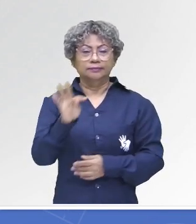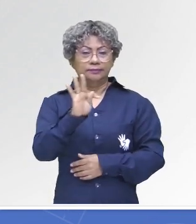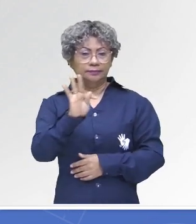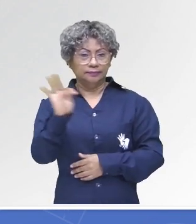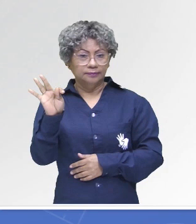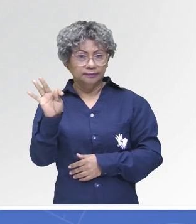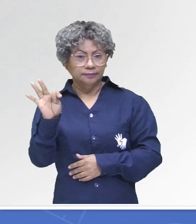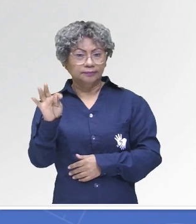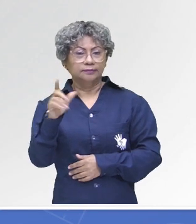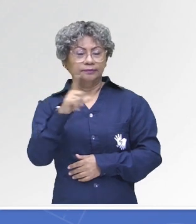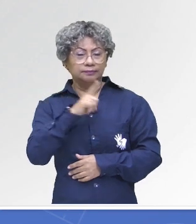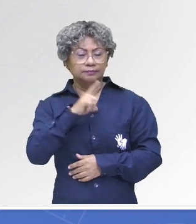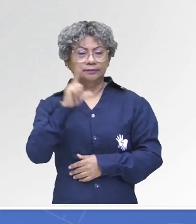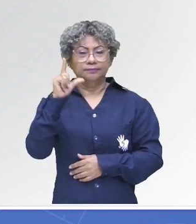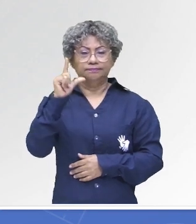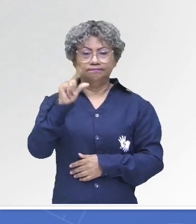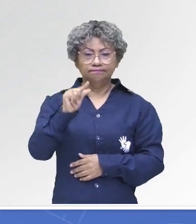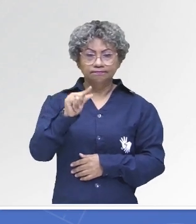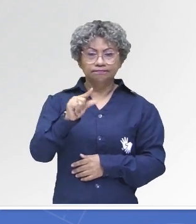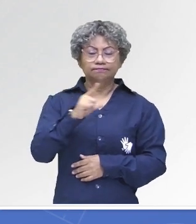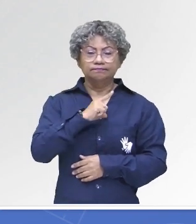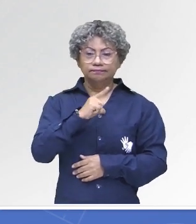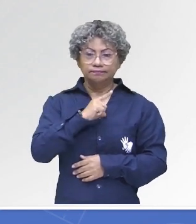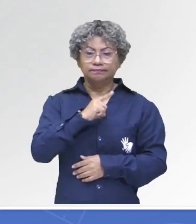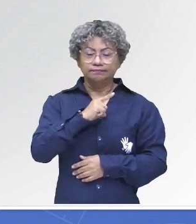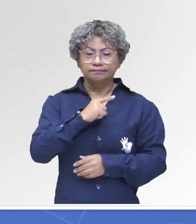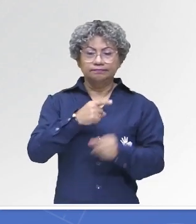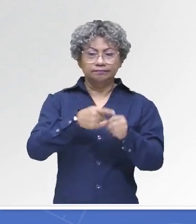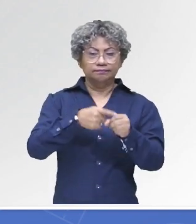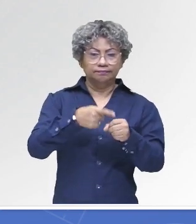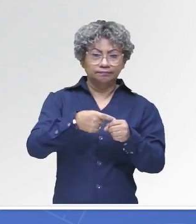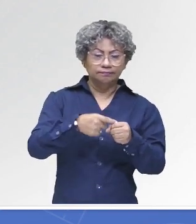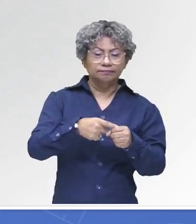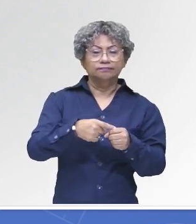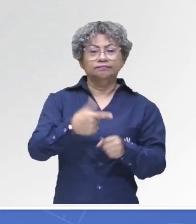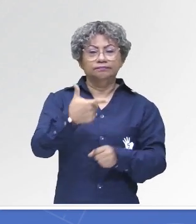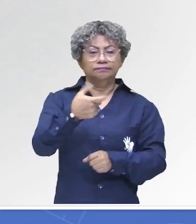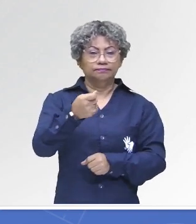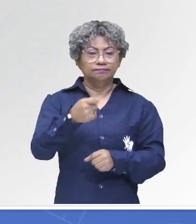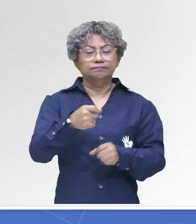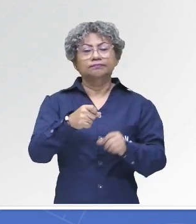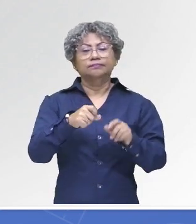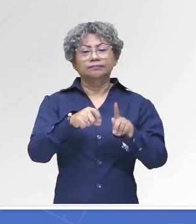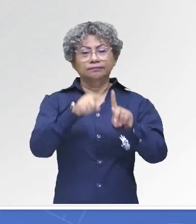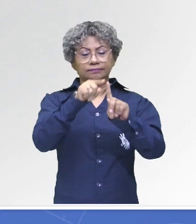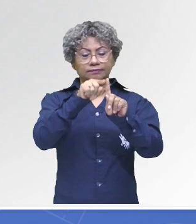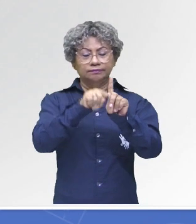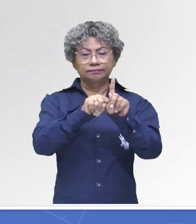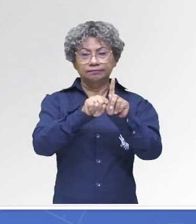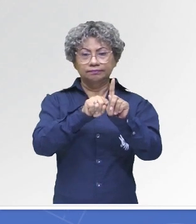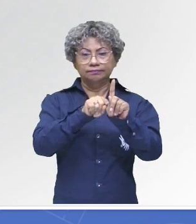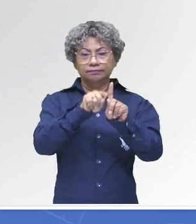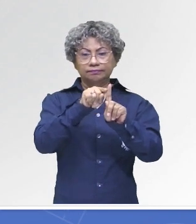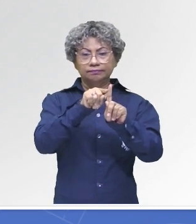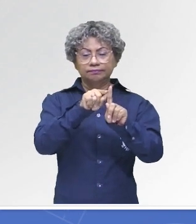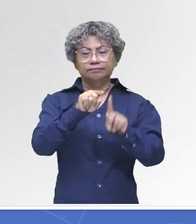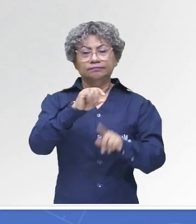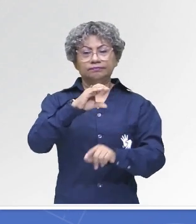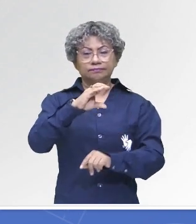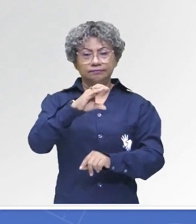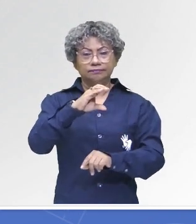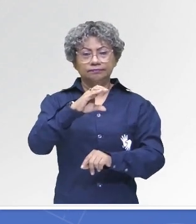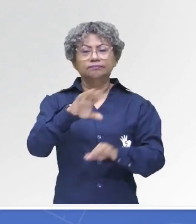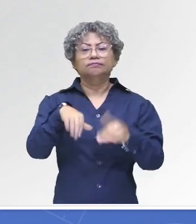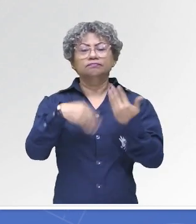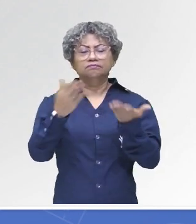Nova Olinda do Norte foi de 20 graus Celsius. Esse mesmo valor de temperatura corresponde a